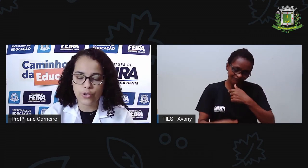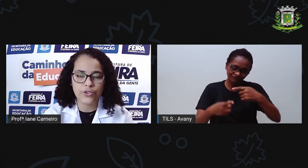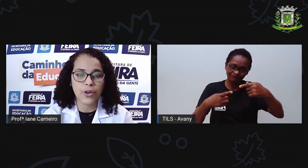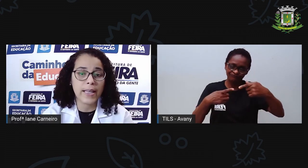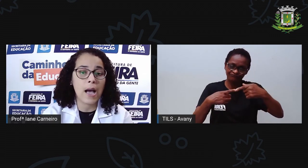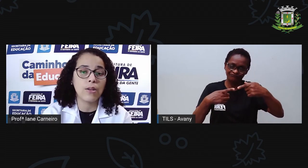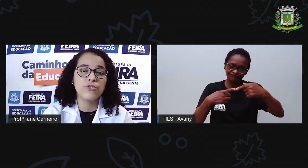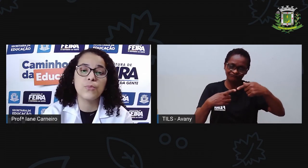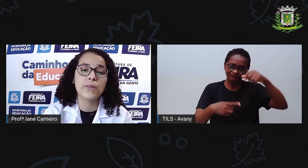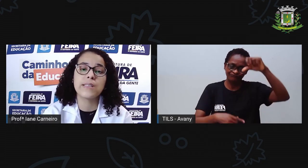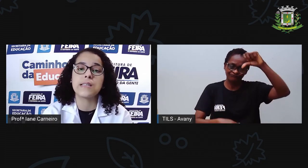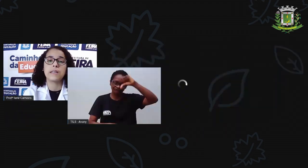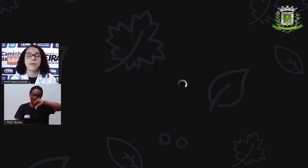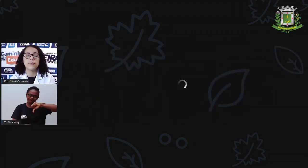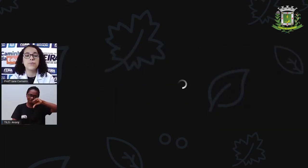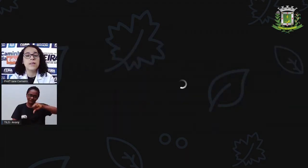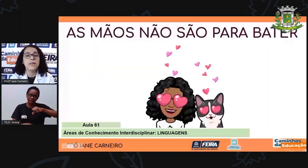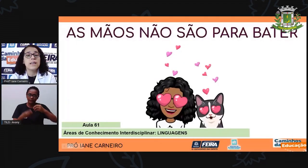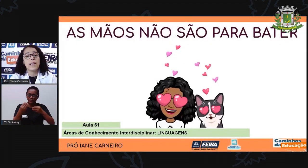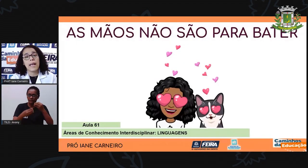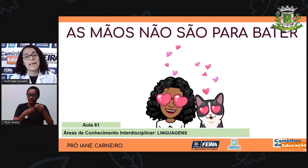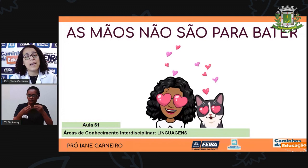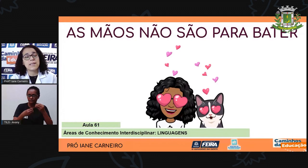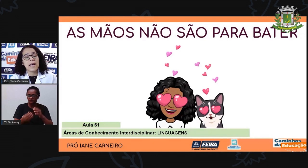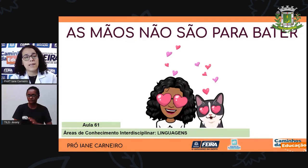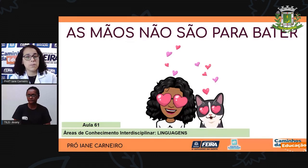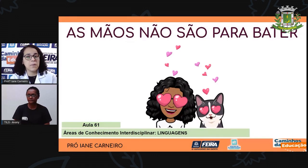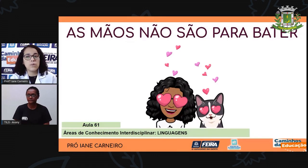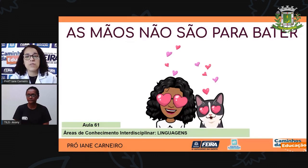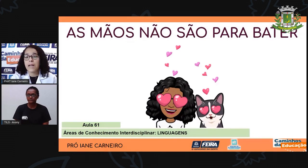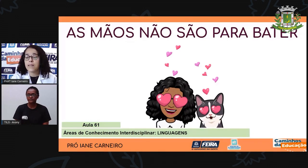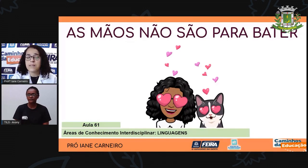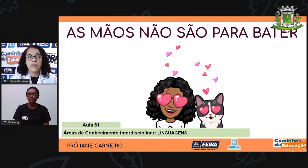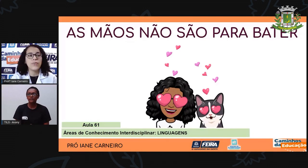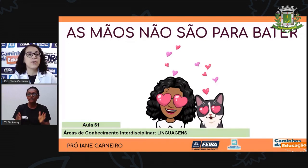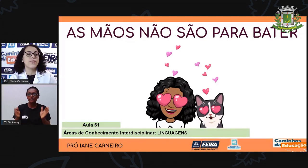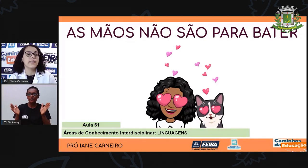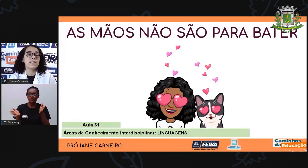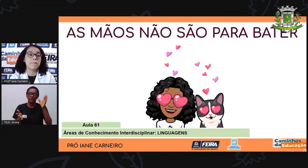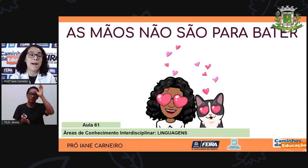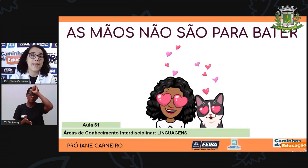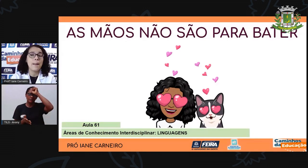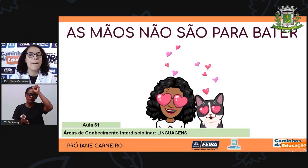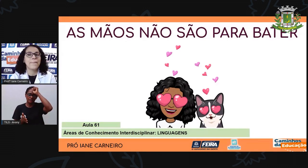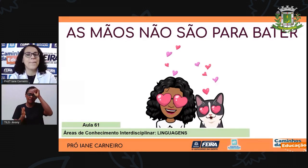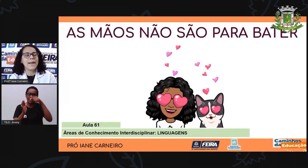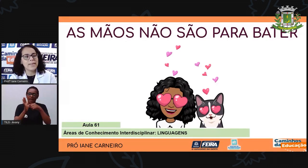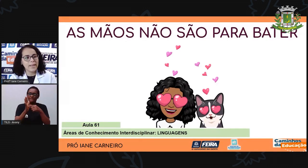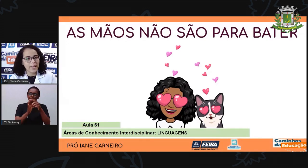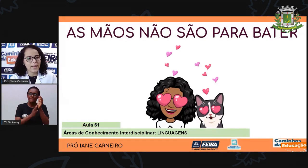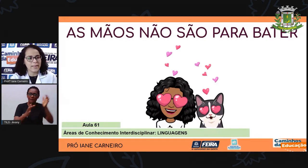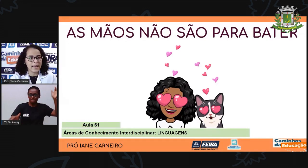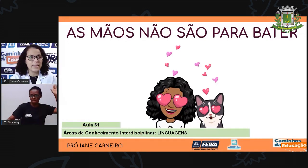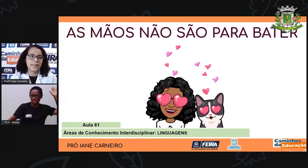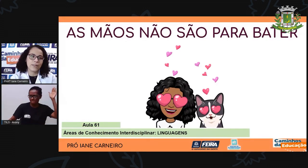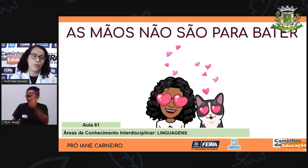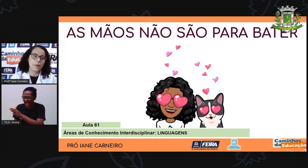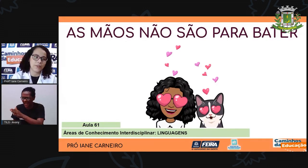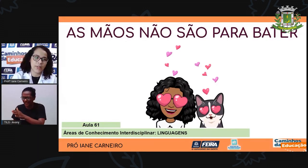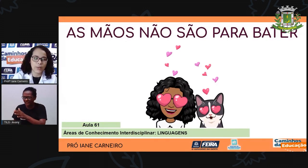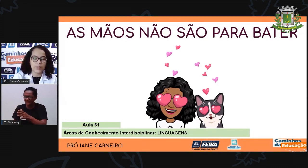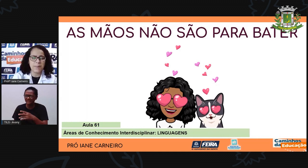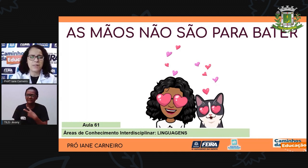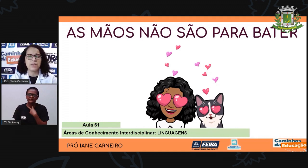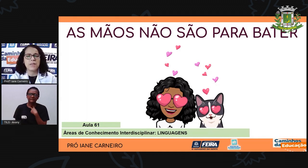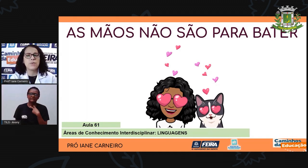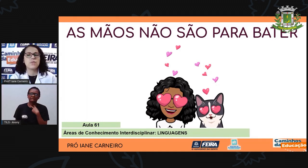aula de hoje, ó, que é a aula número 71, que as mãos, elas não foram feitas para bater, né? Então, como